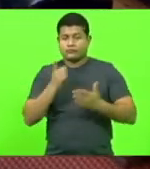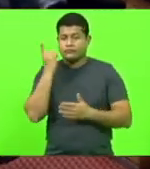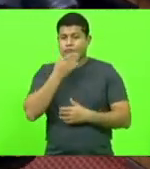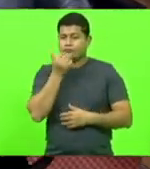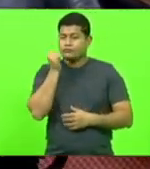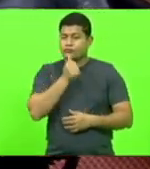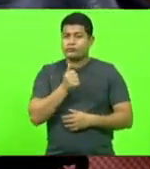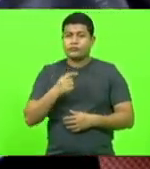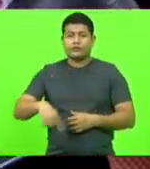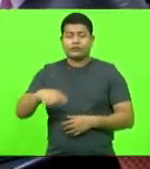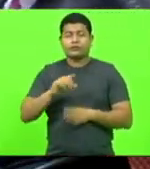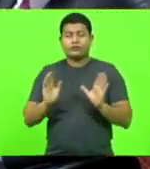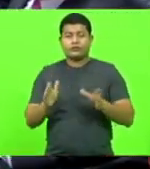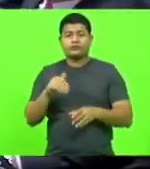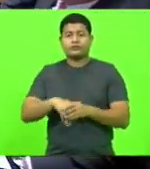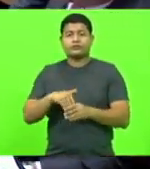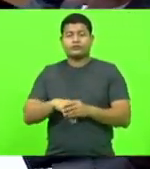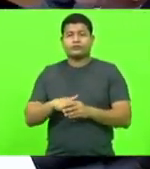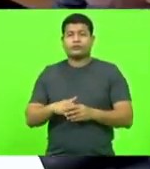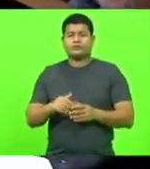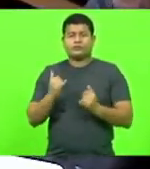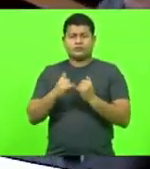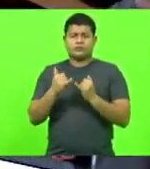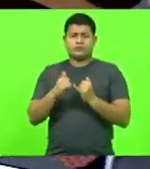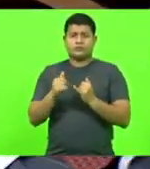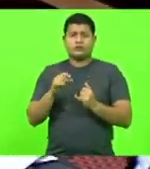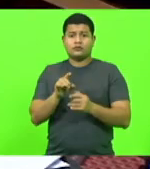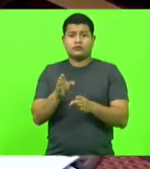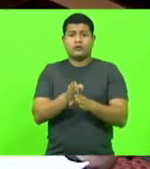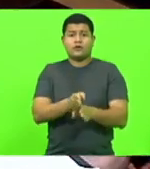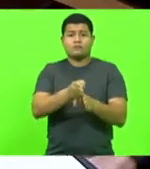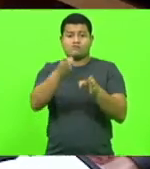nós já votamos outras aqui, ela apenas prorroga